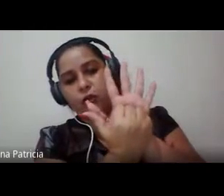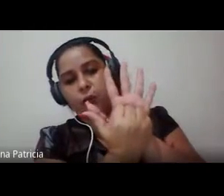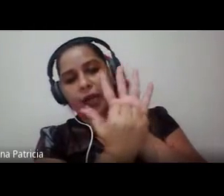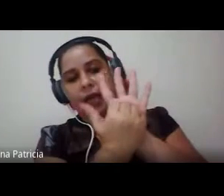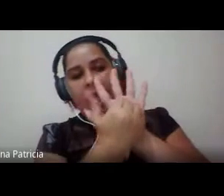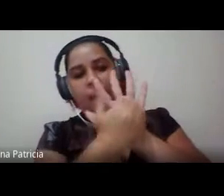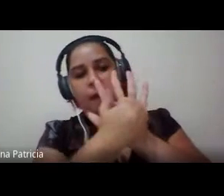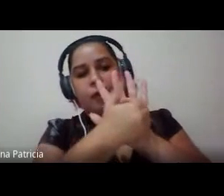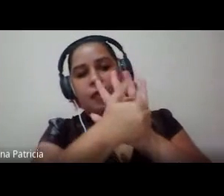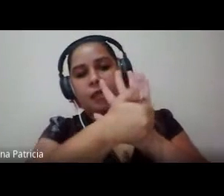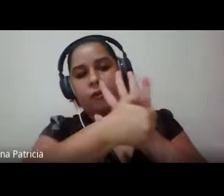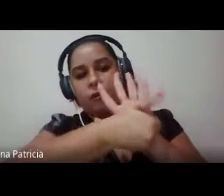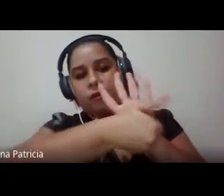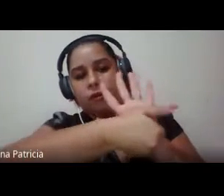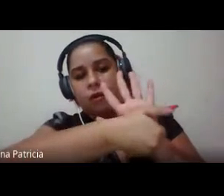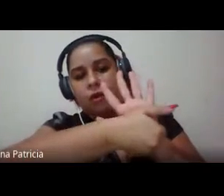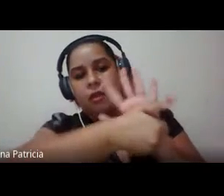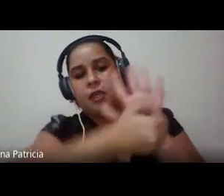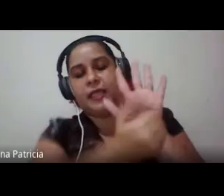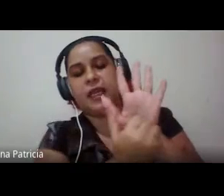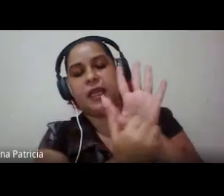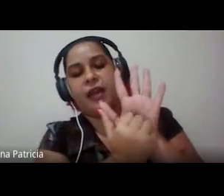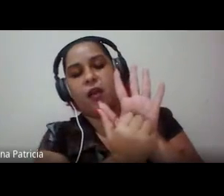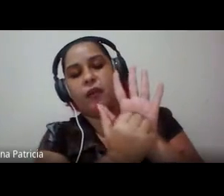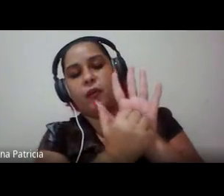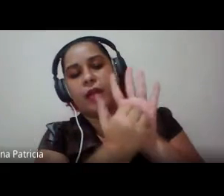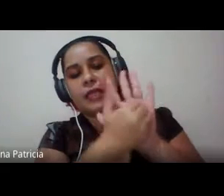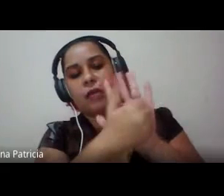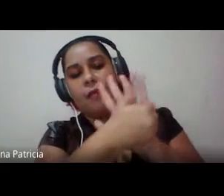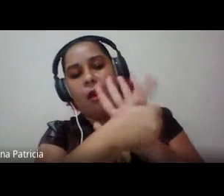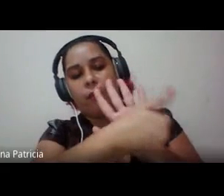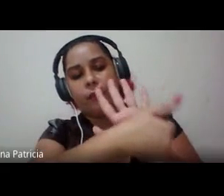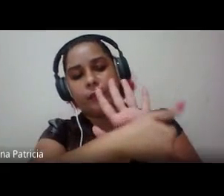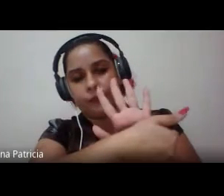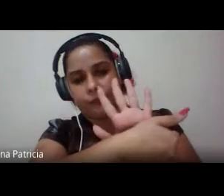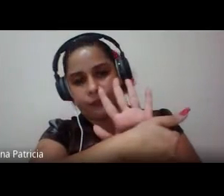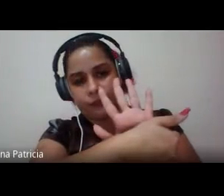movimento do polegar para o minguinho. Isso significa configuração de mão.